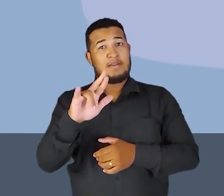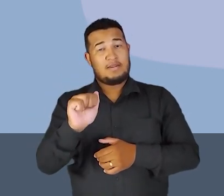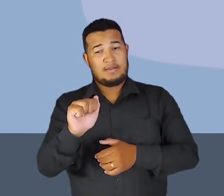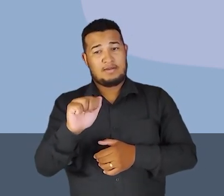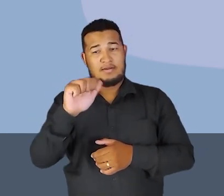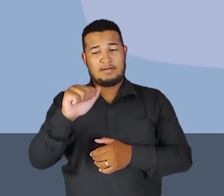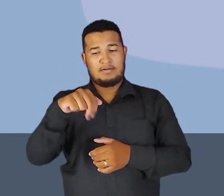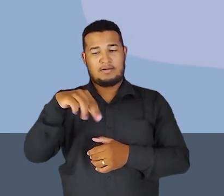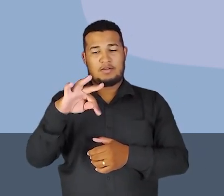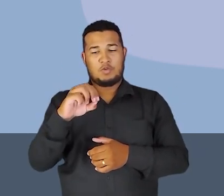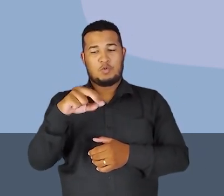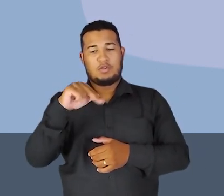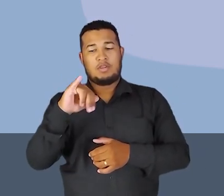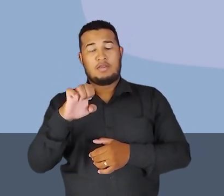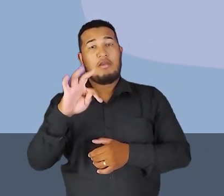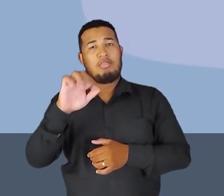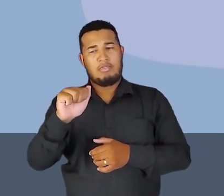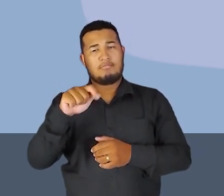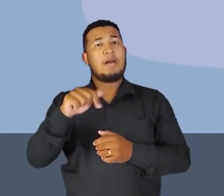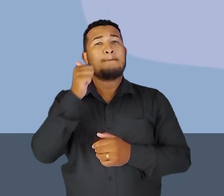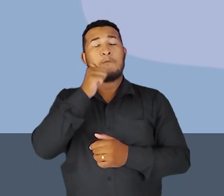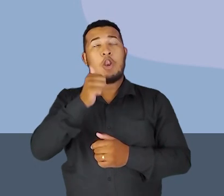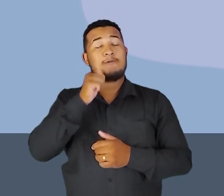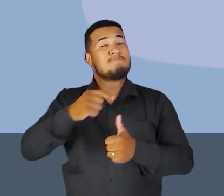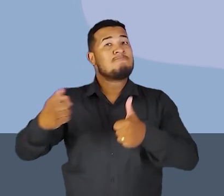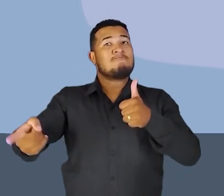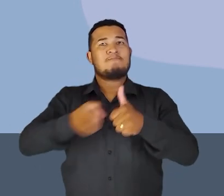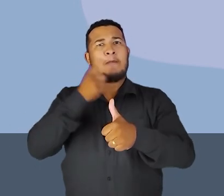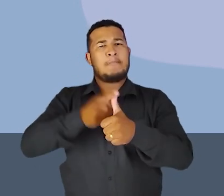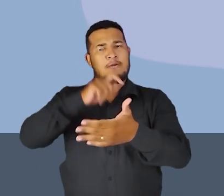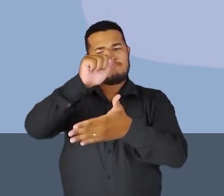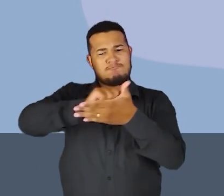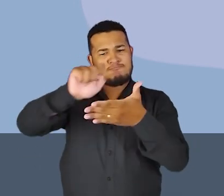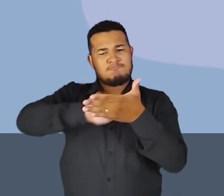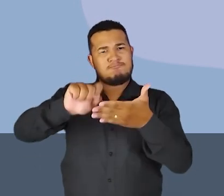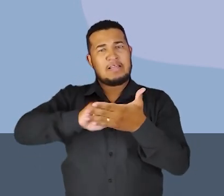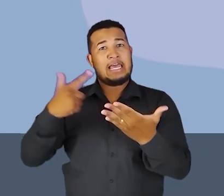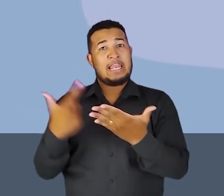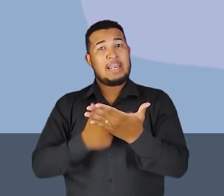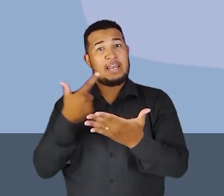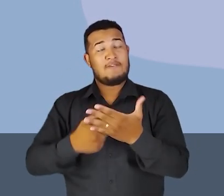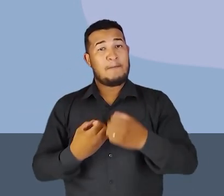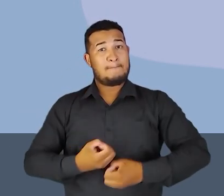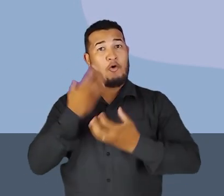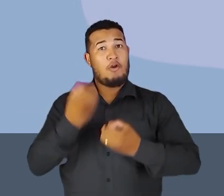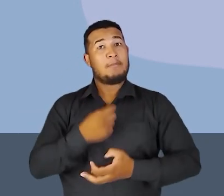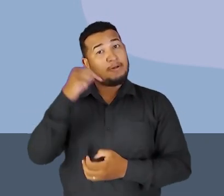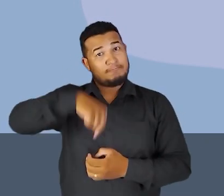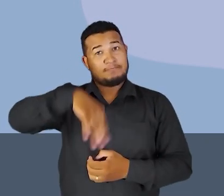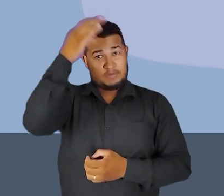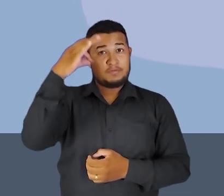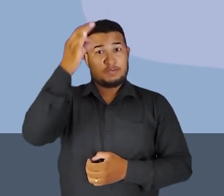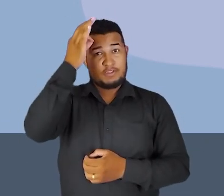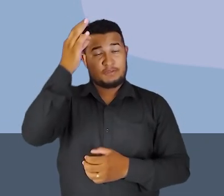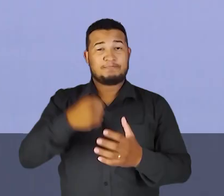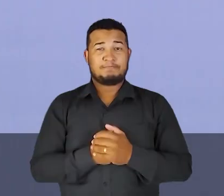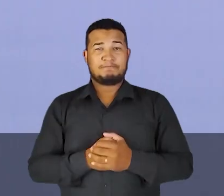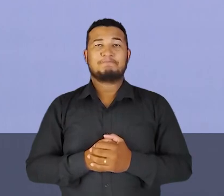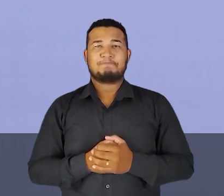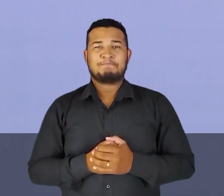Antonieta Tatagiba, primeira escritora a produzir um livro de poemas no Espírito Santo.